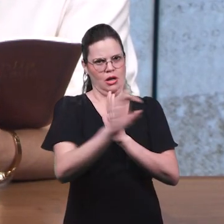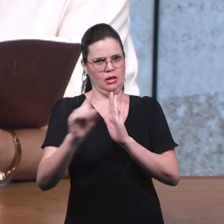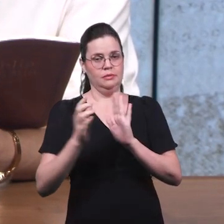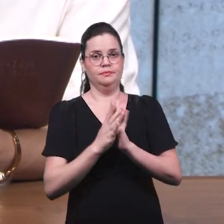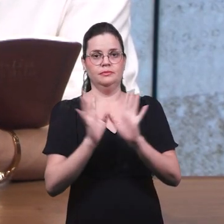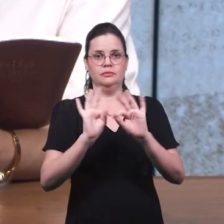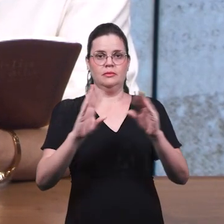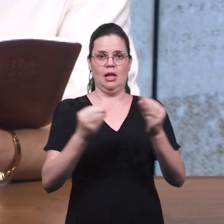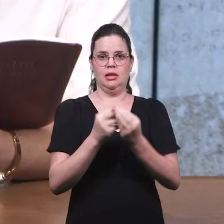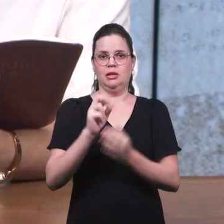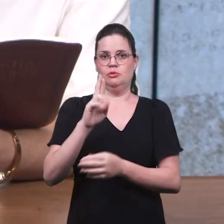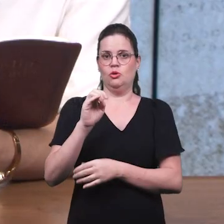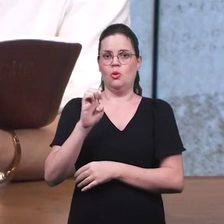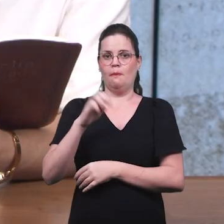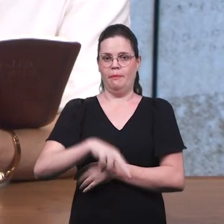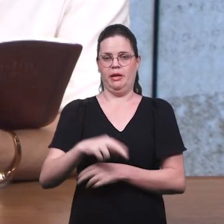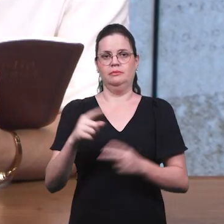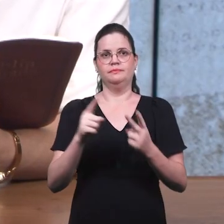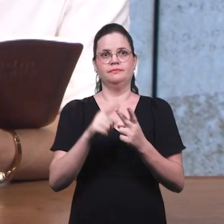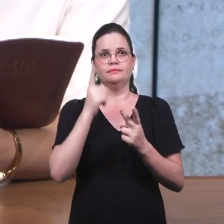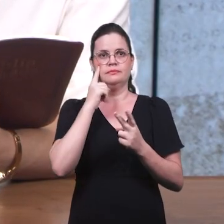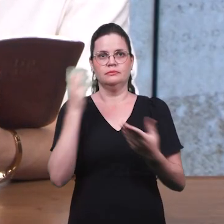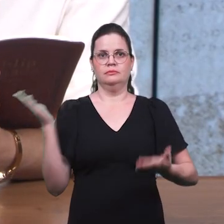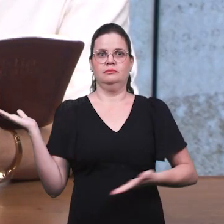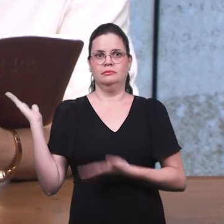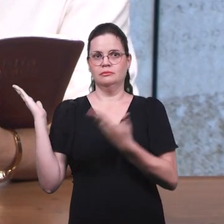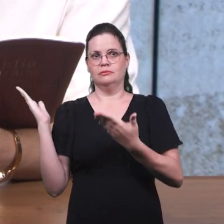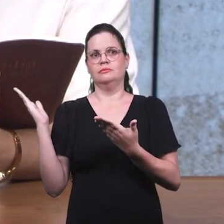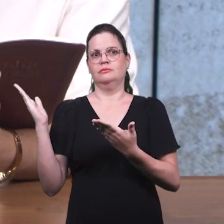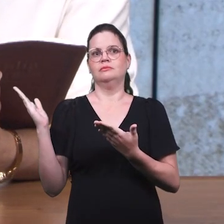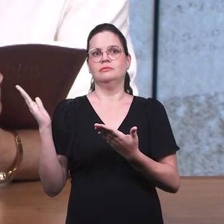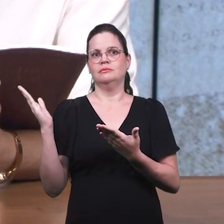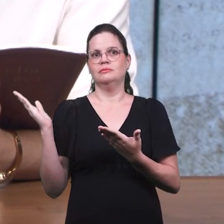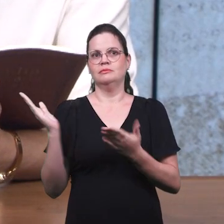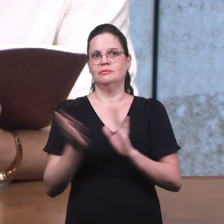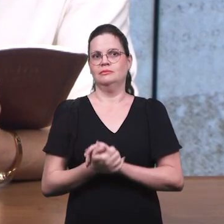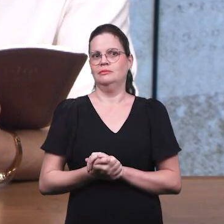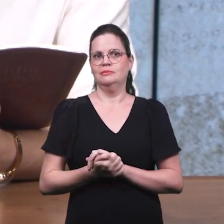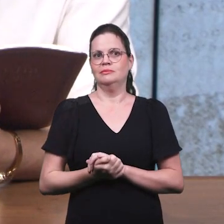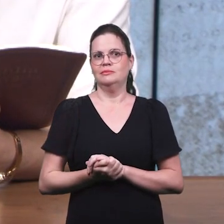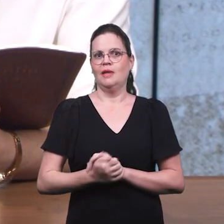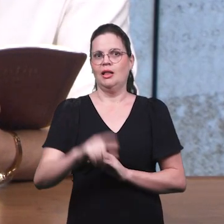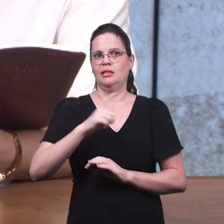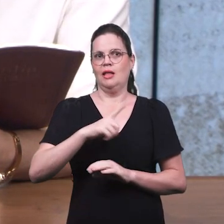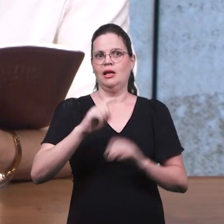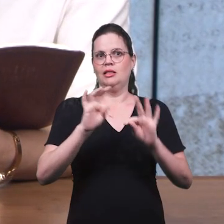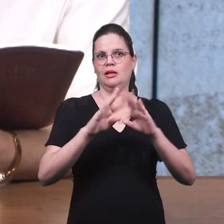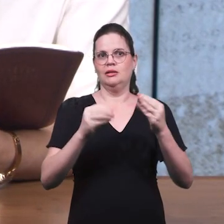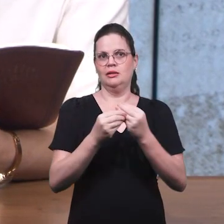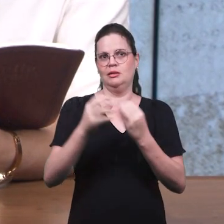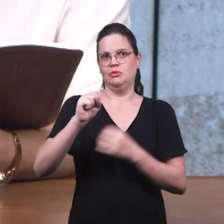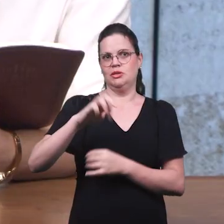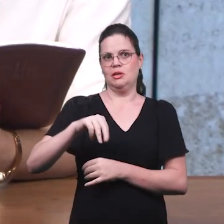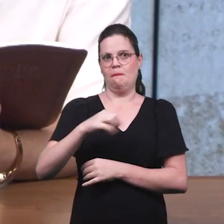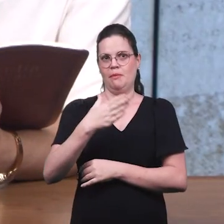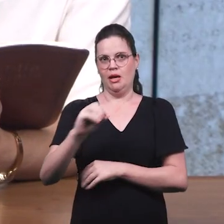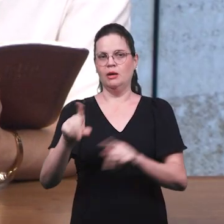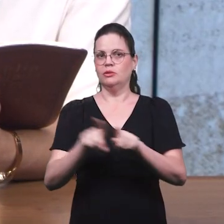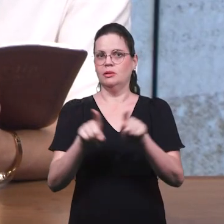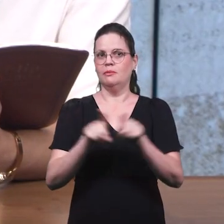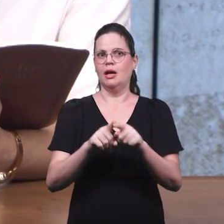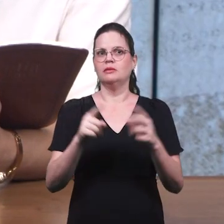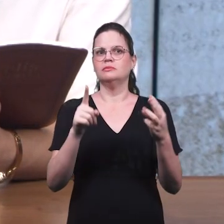da tribo de Ruben, Samua, filho de Saccur; da tribo de Simeão, Safate, filho de